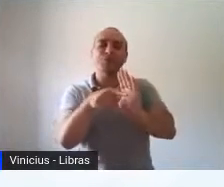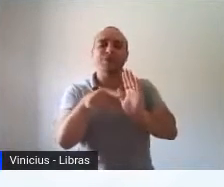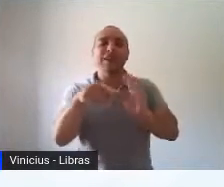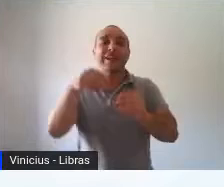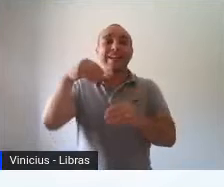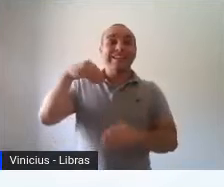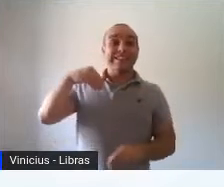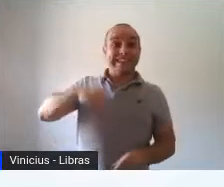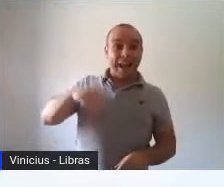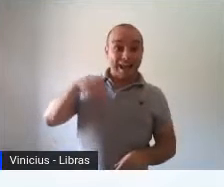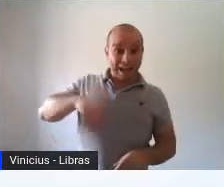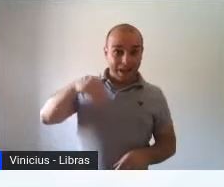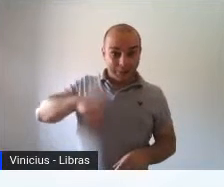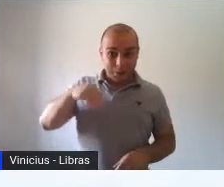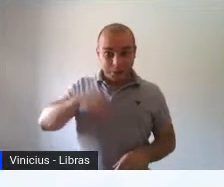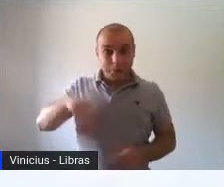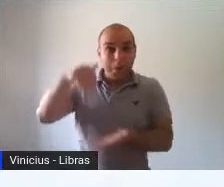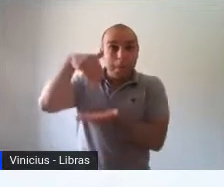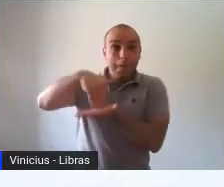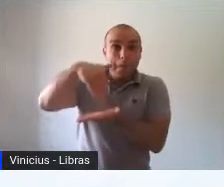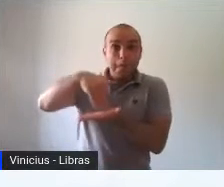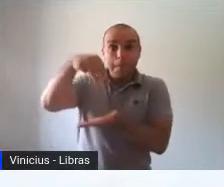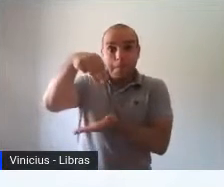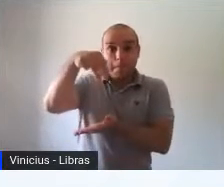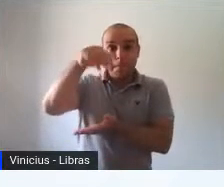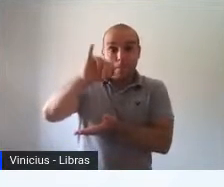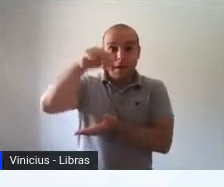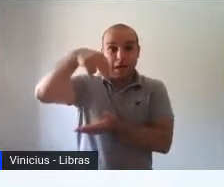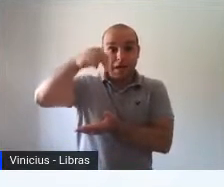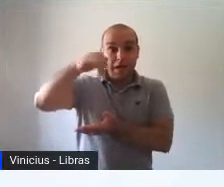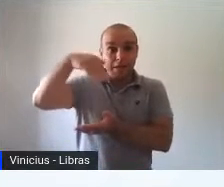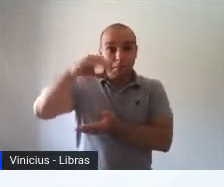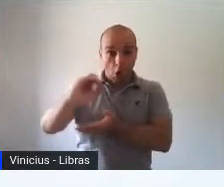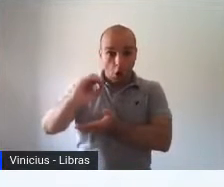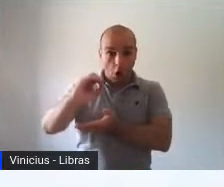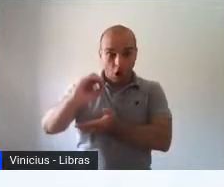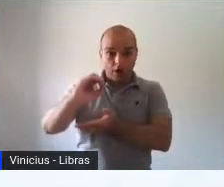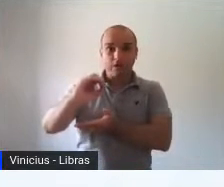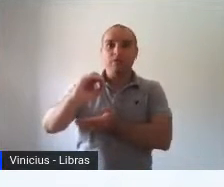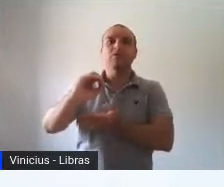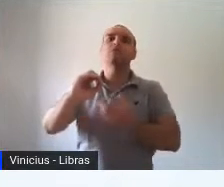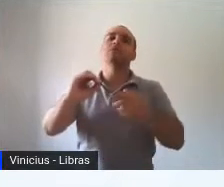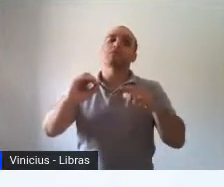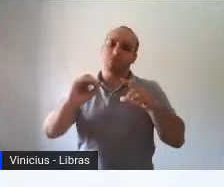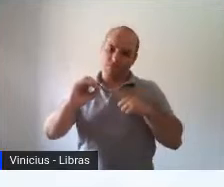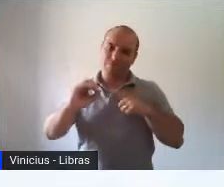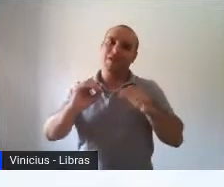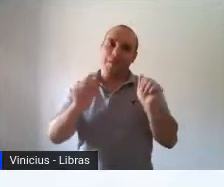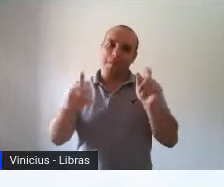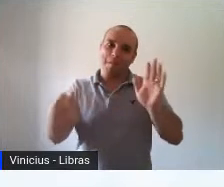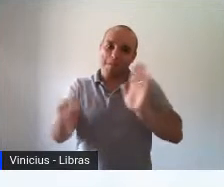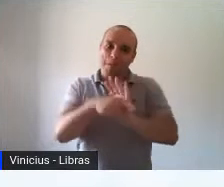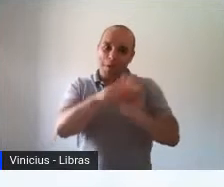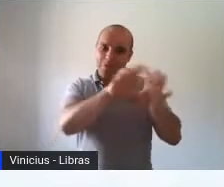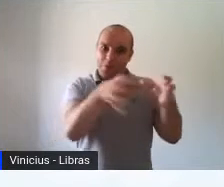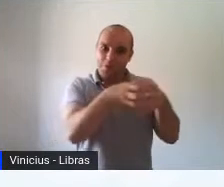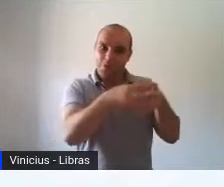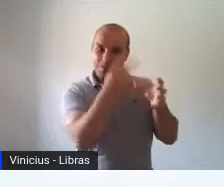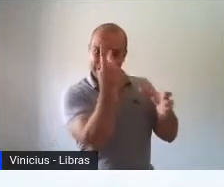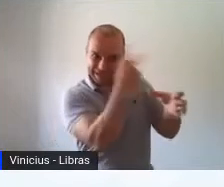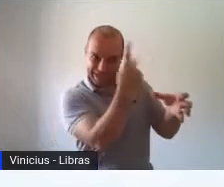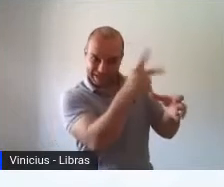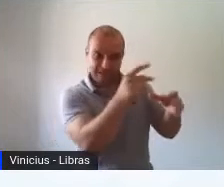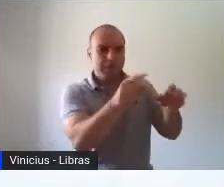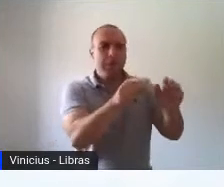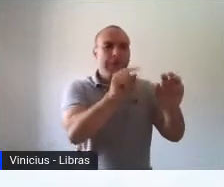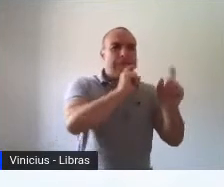definido pelo grupo do Conselho Estadual do Trabalho, né, que é assessorado pelo DIESE. Então, tiveram várias reuniões,